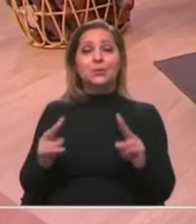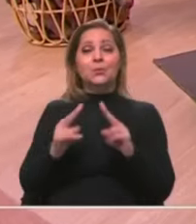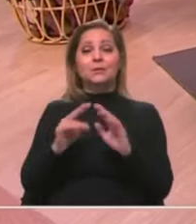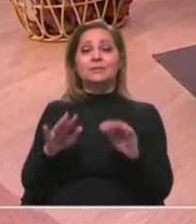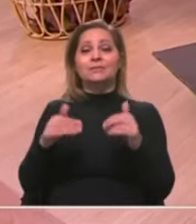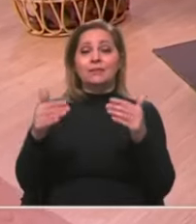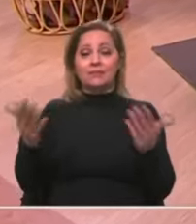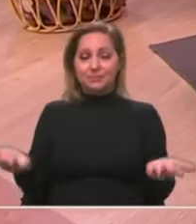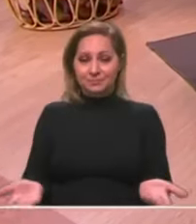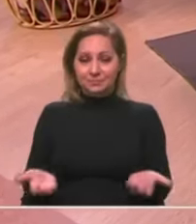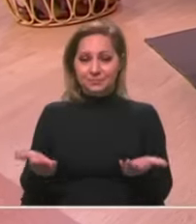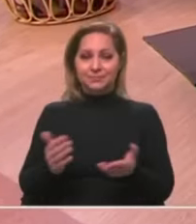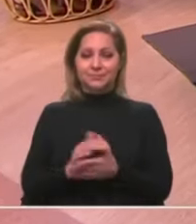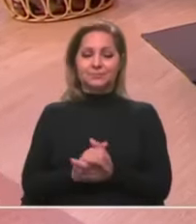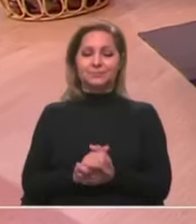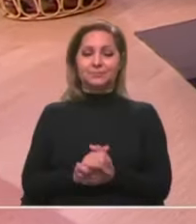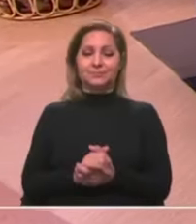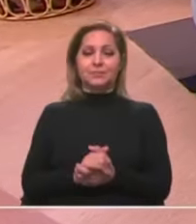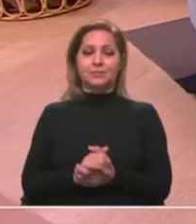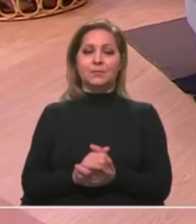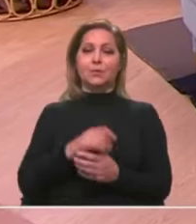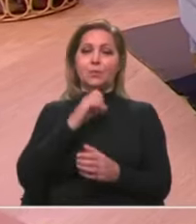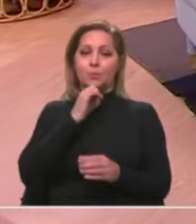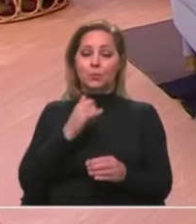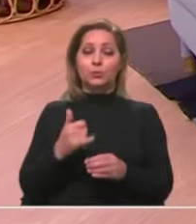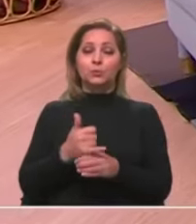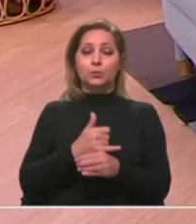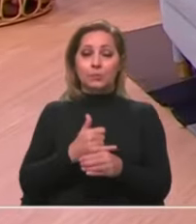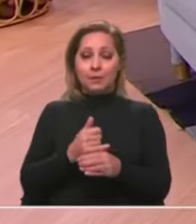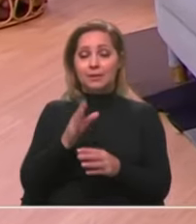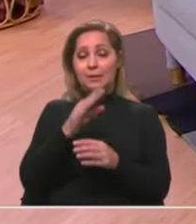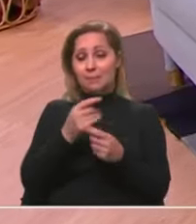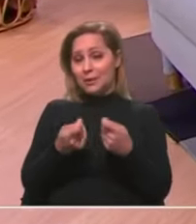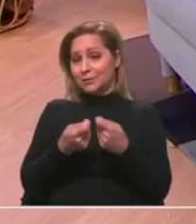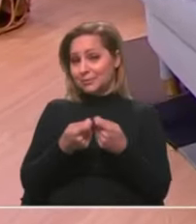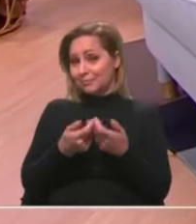Quem é que vem por aí? Será numa ilha mais perto daqui? Nunca sim, por